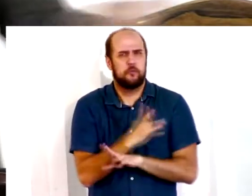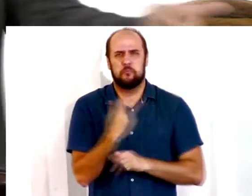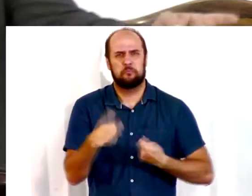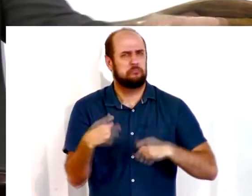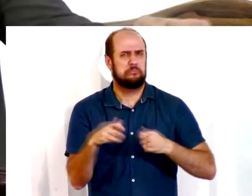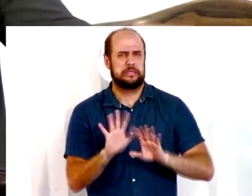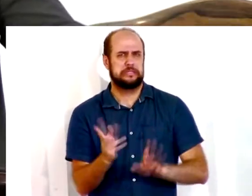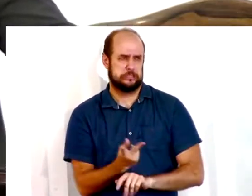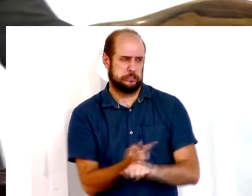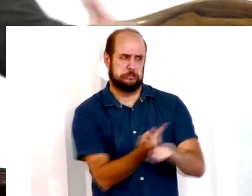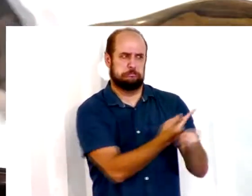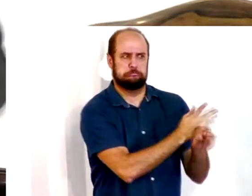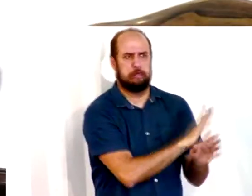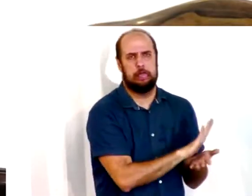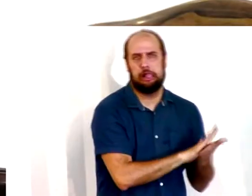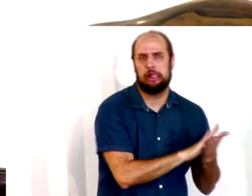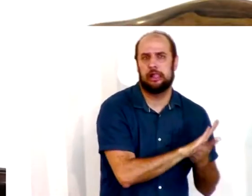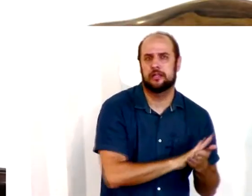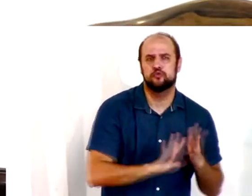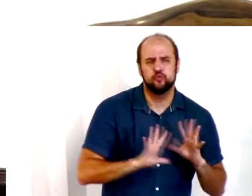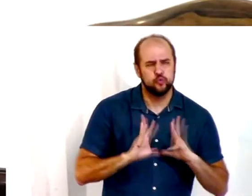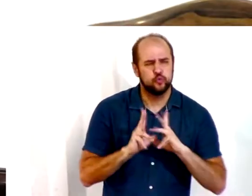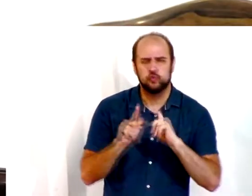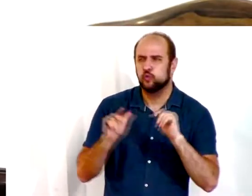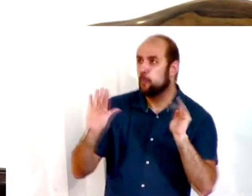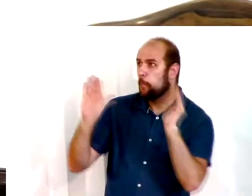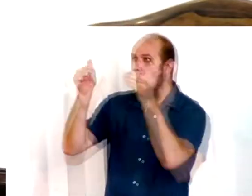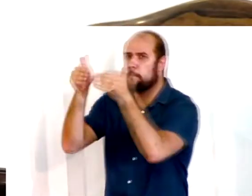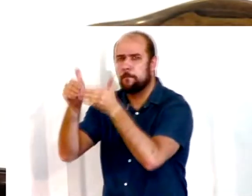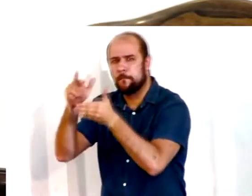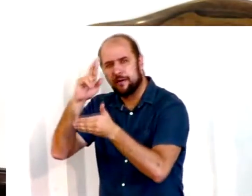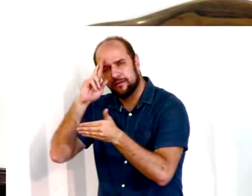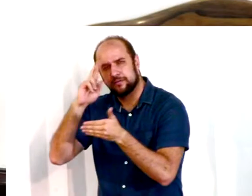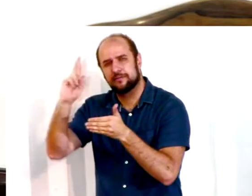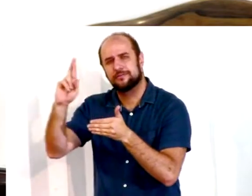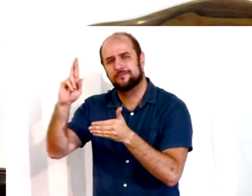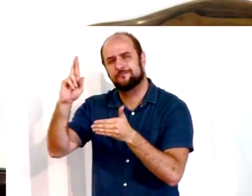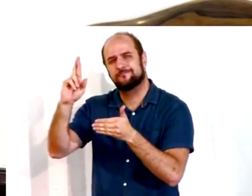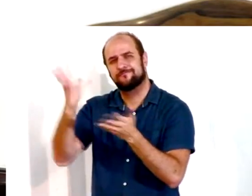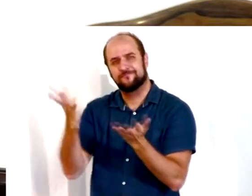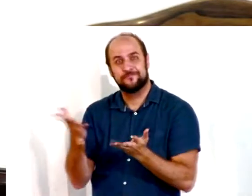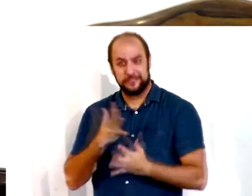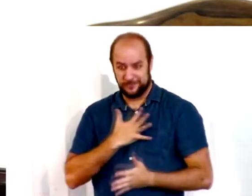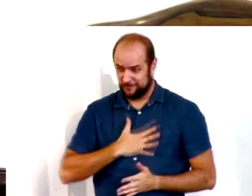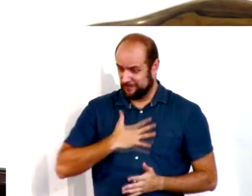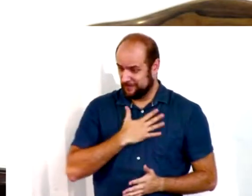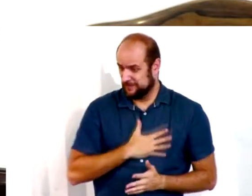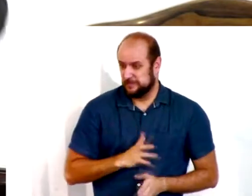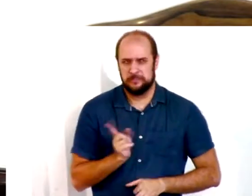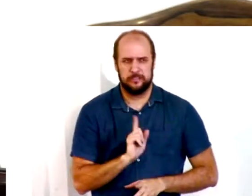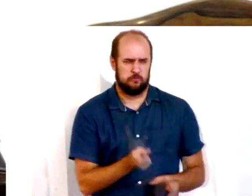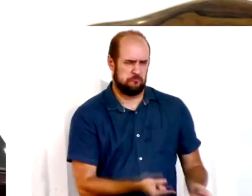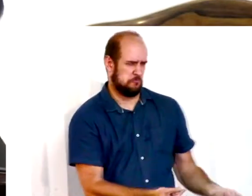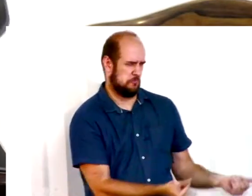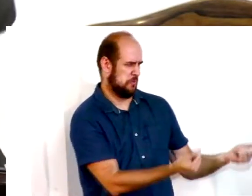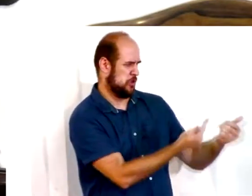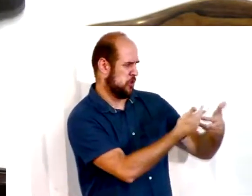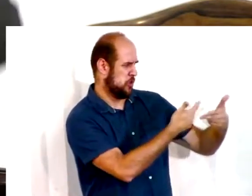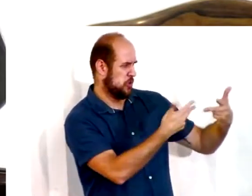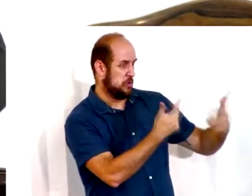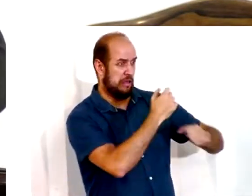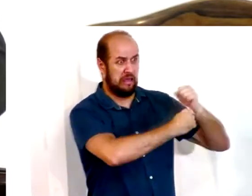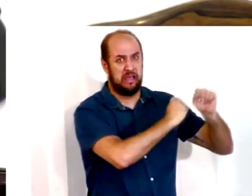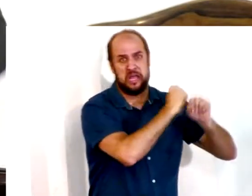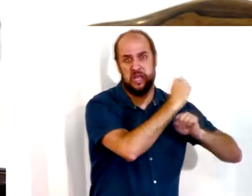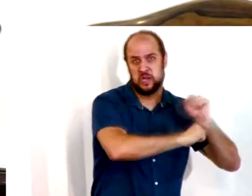nada fora dele, mas tudo dentro dele. Então a nossa satisfação não está em ter todo o ano